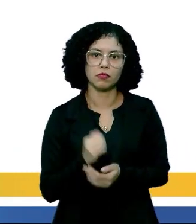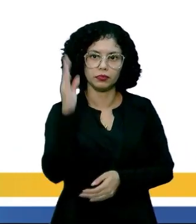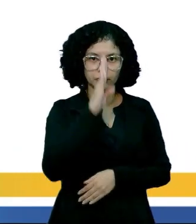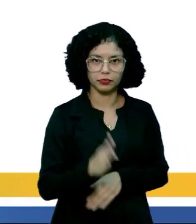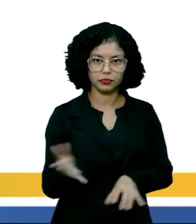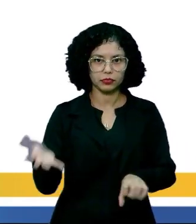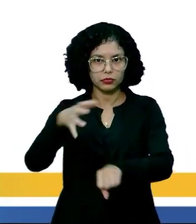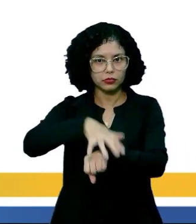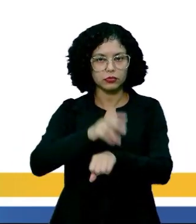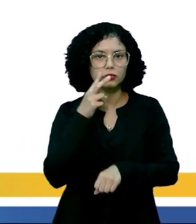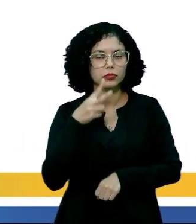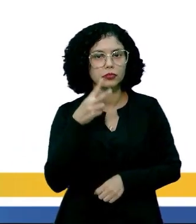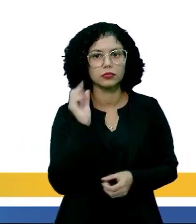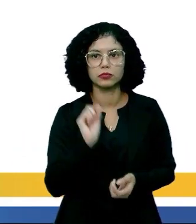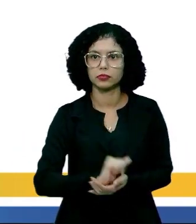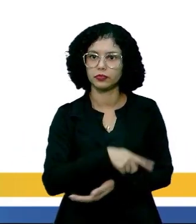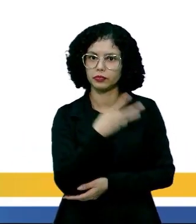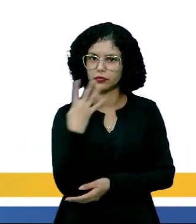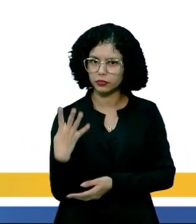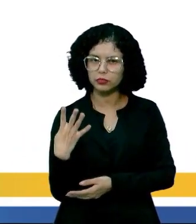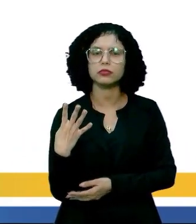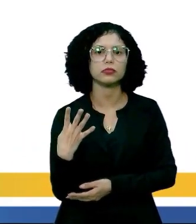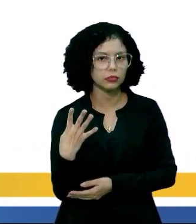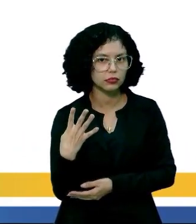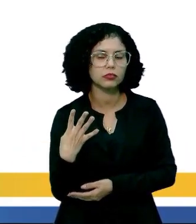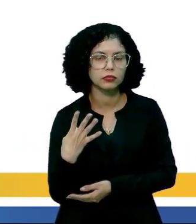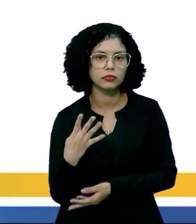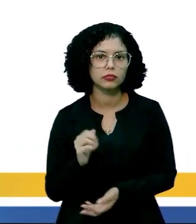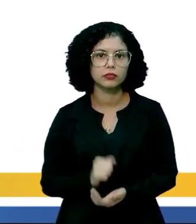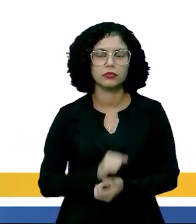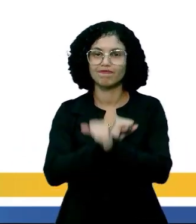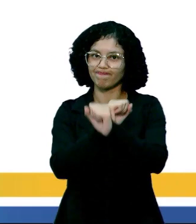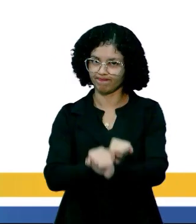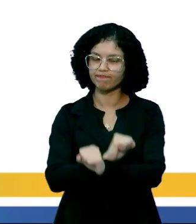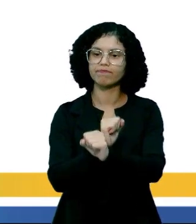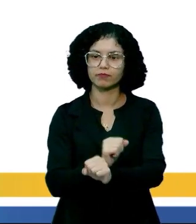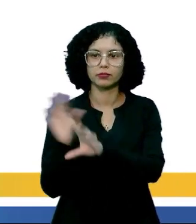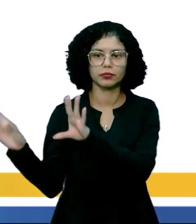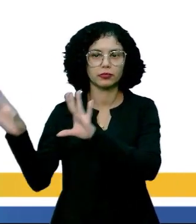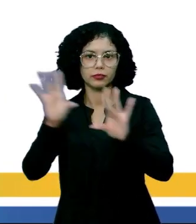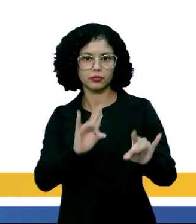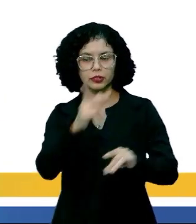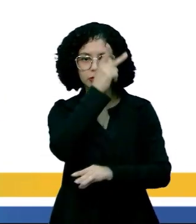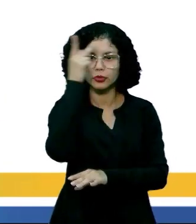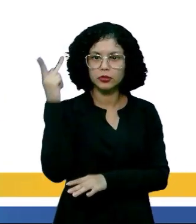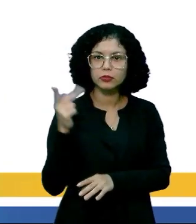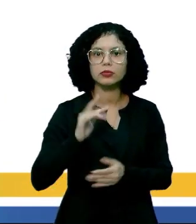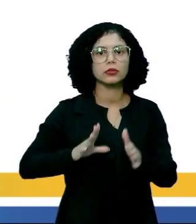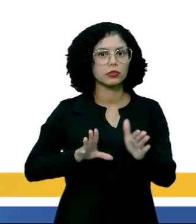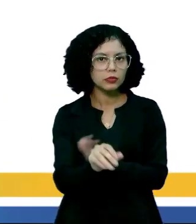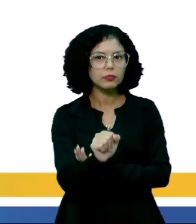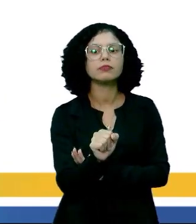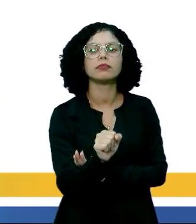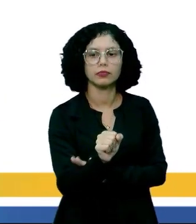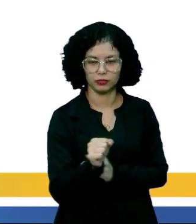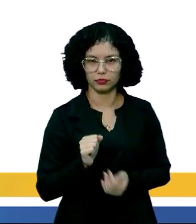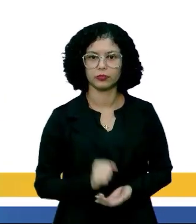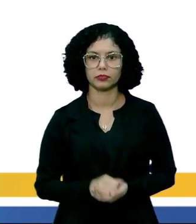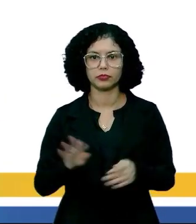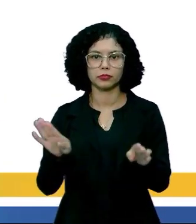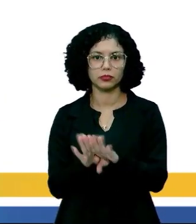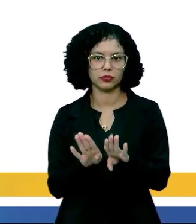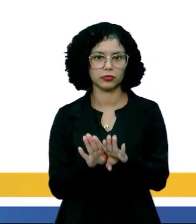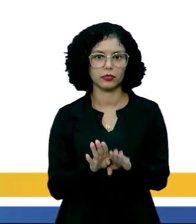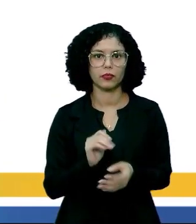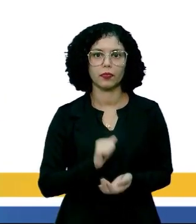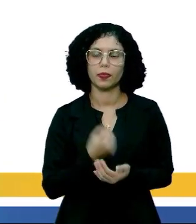Colônia e vimos, né, o quantitativo de escravos que foram trazidos, de pessoas que foram sequestradas,